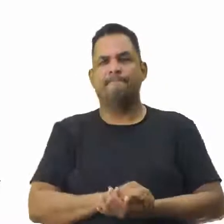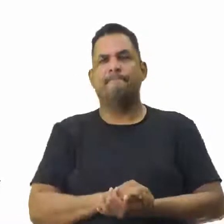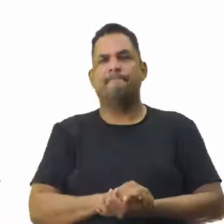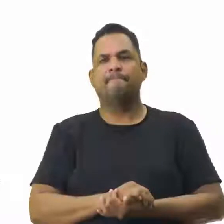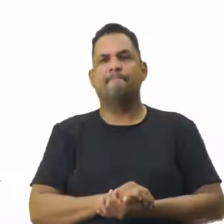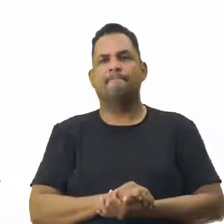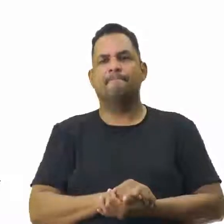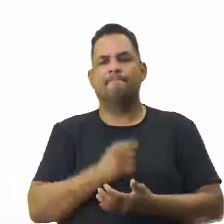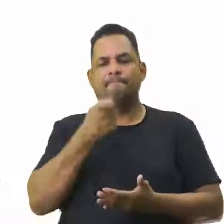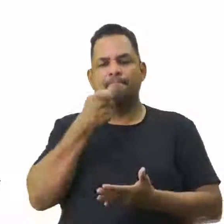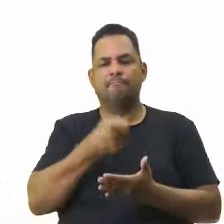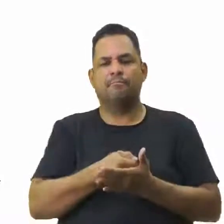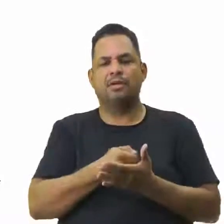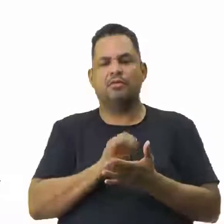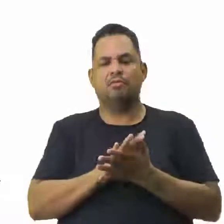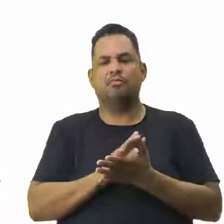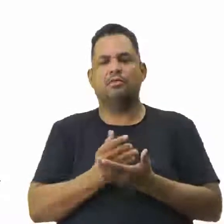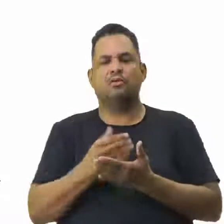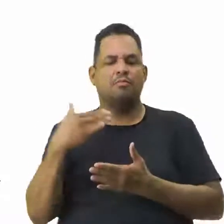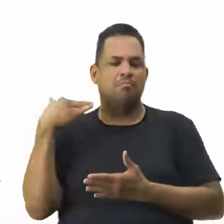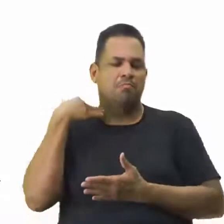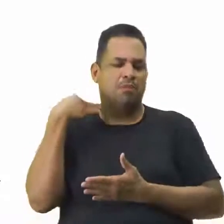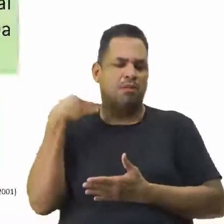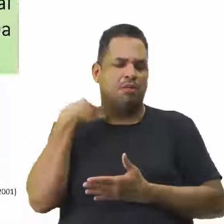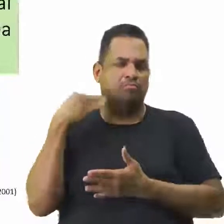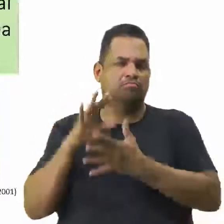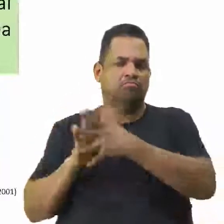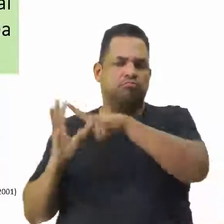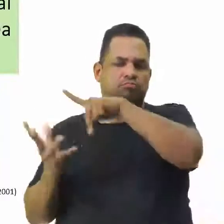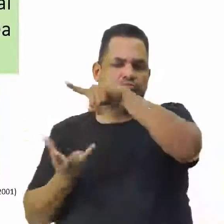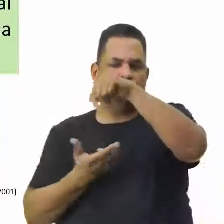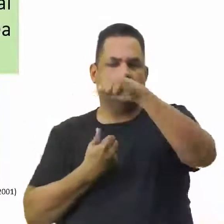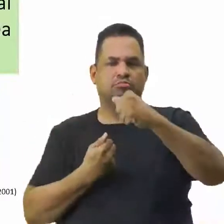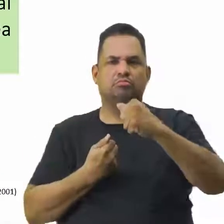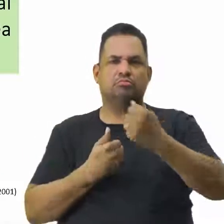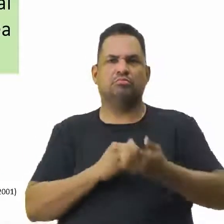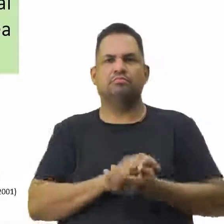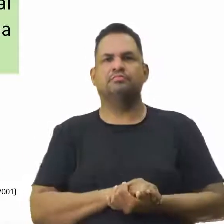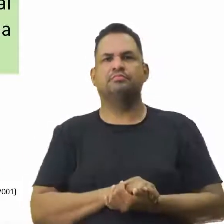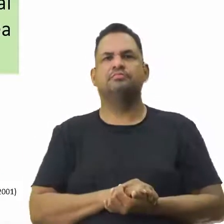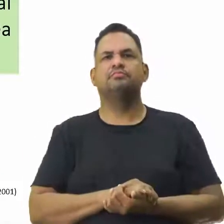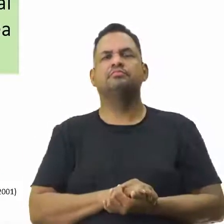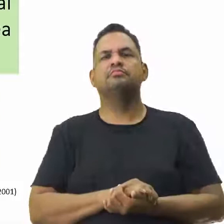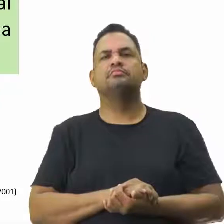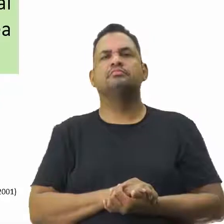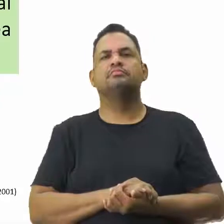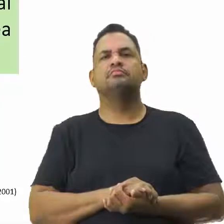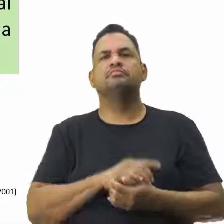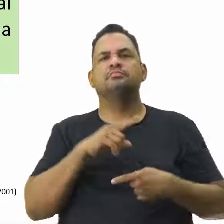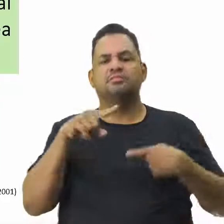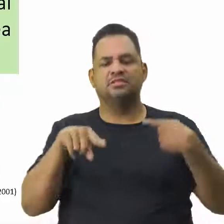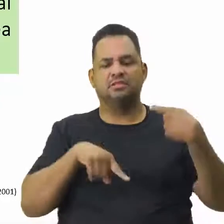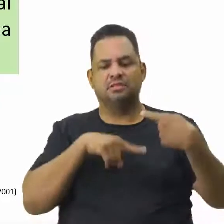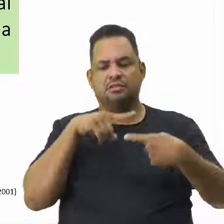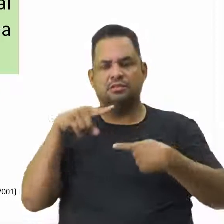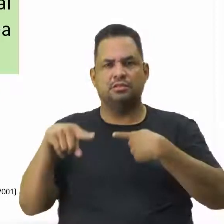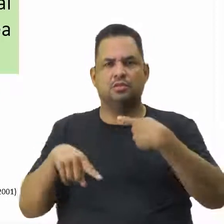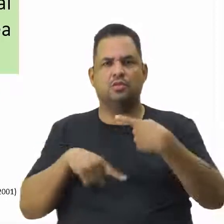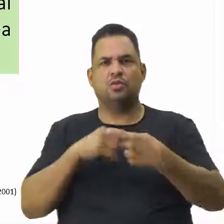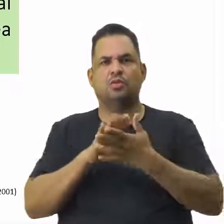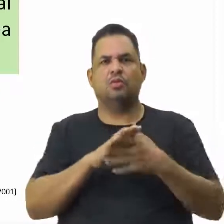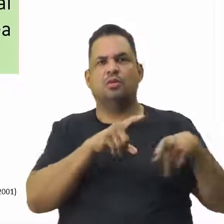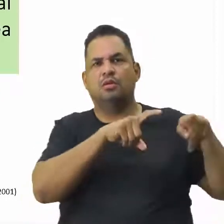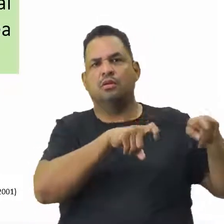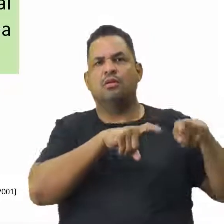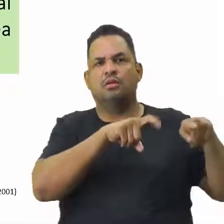Financiado pelo Banco Mundial. Beleza? E aí agora nós temos o quê? O ciclo agrícola. Tá?